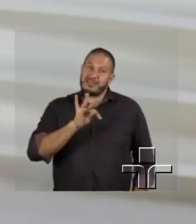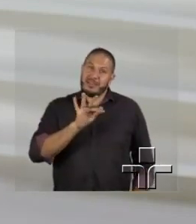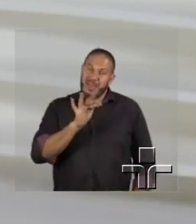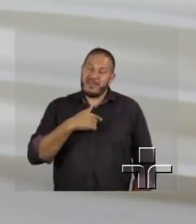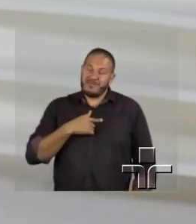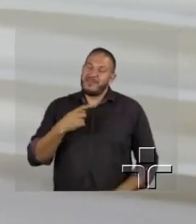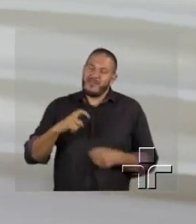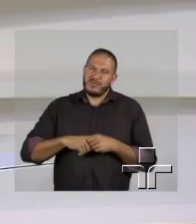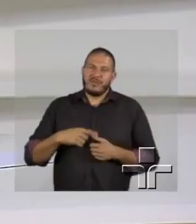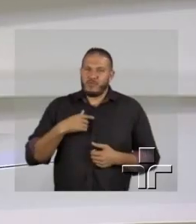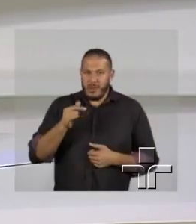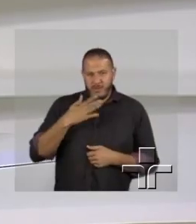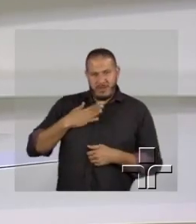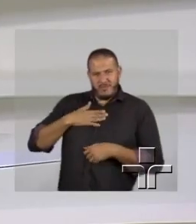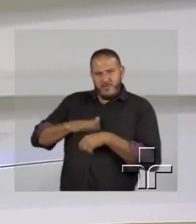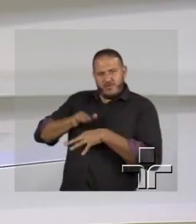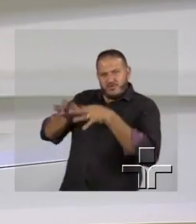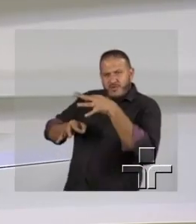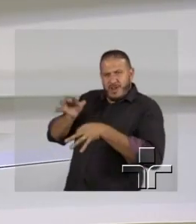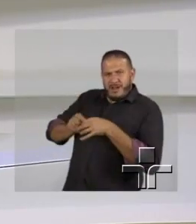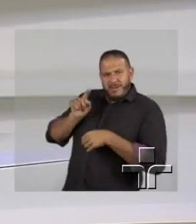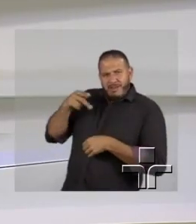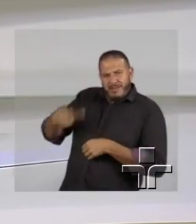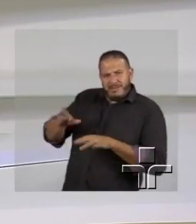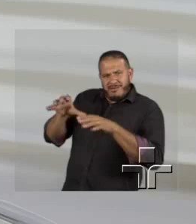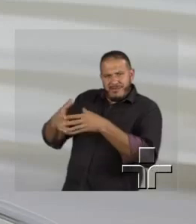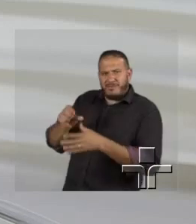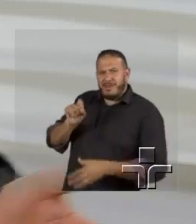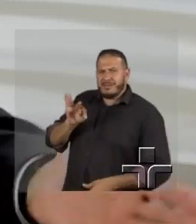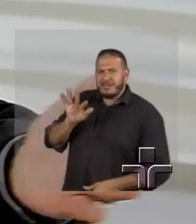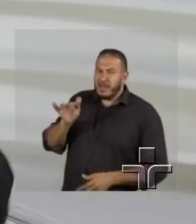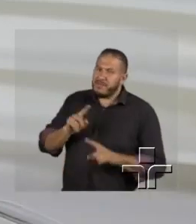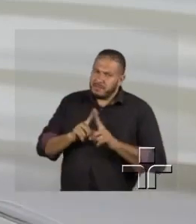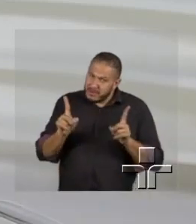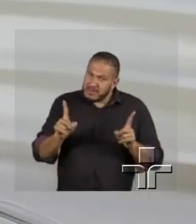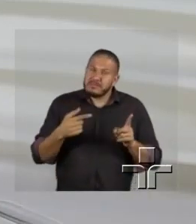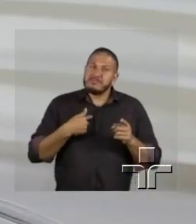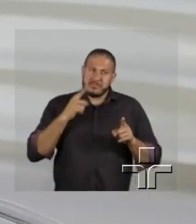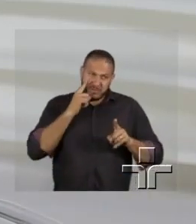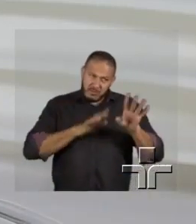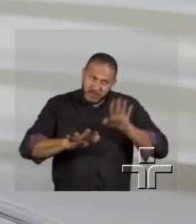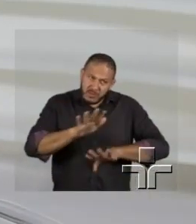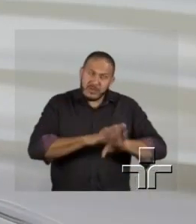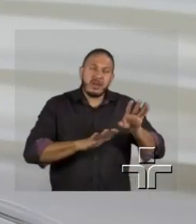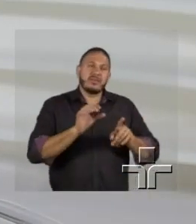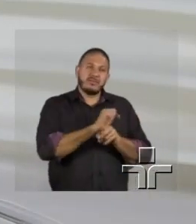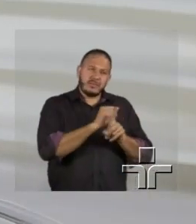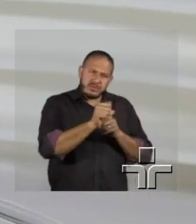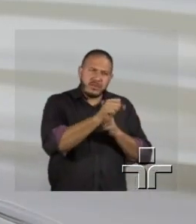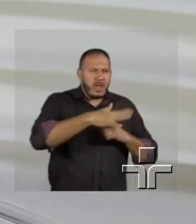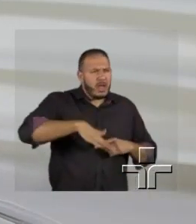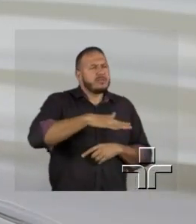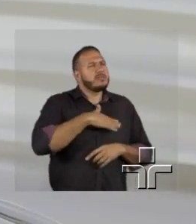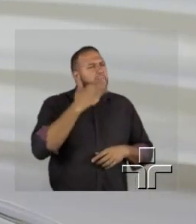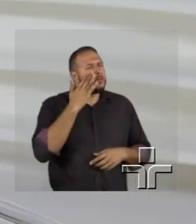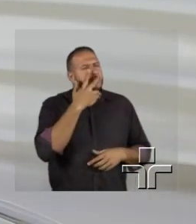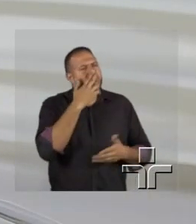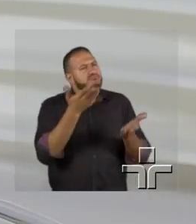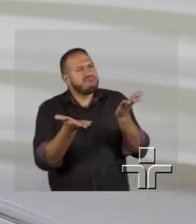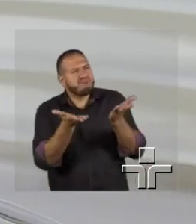Moro, então, juiz Sérgio Moro. Então, o senhor acha que de alguma... E naquele episódio que depois levou, o presidente acabou